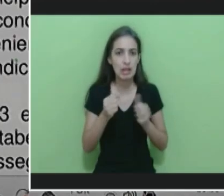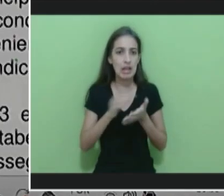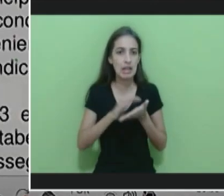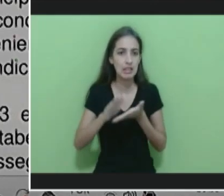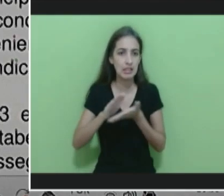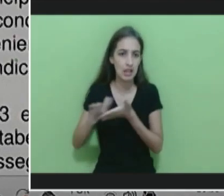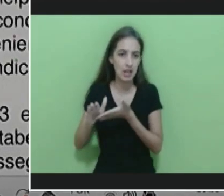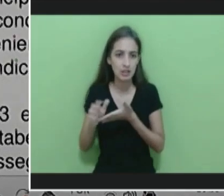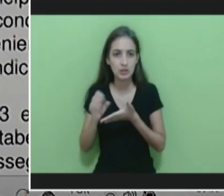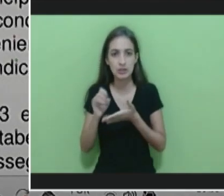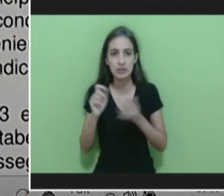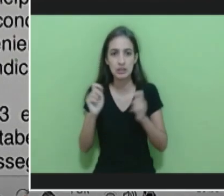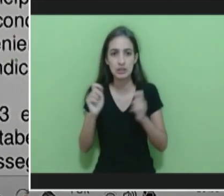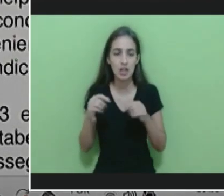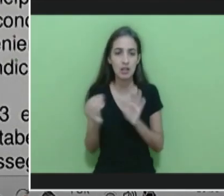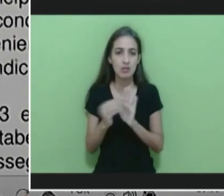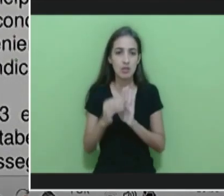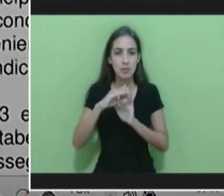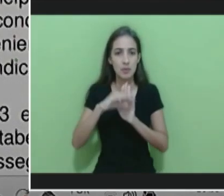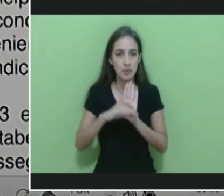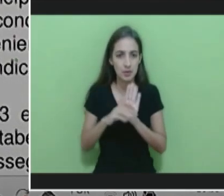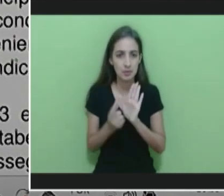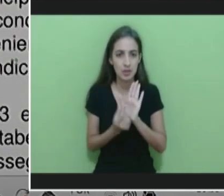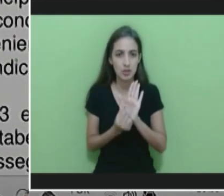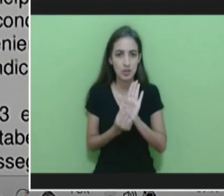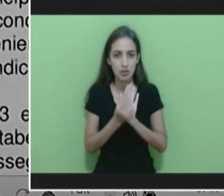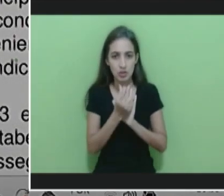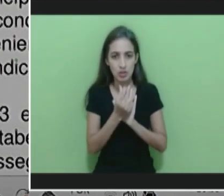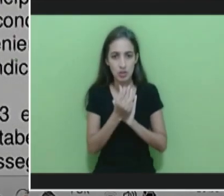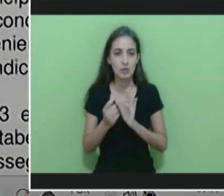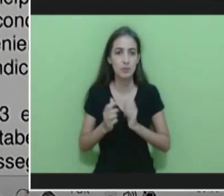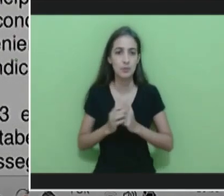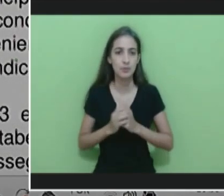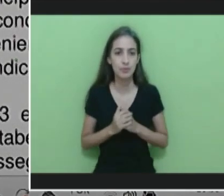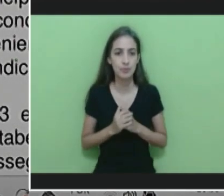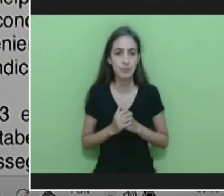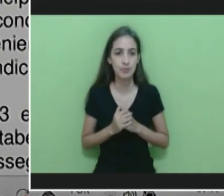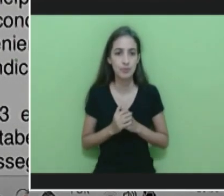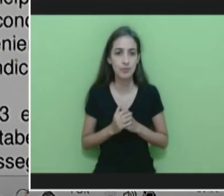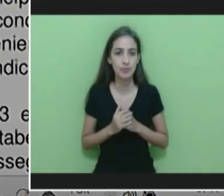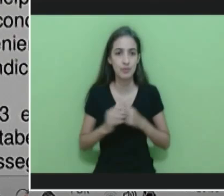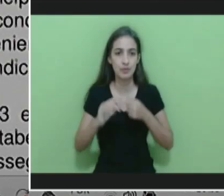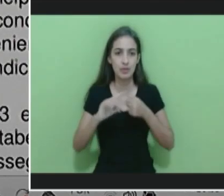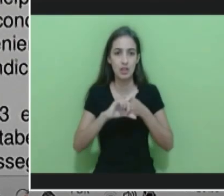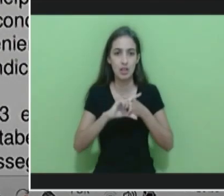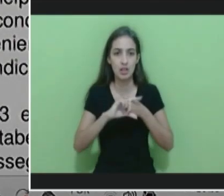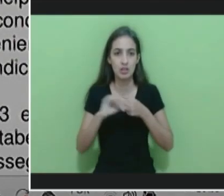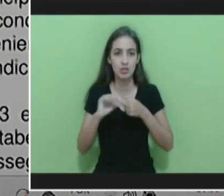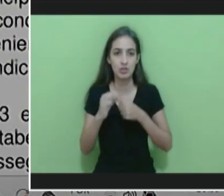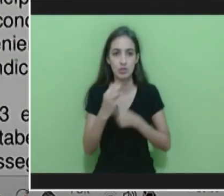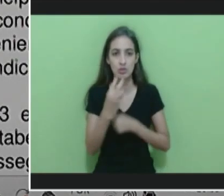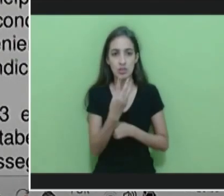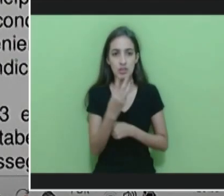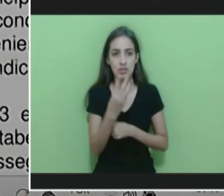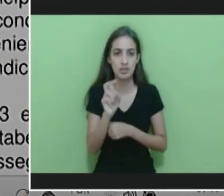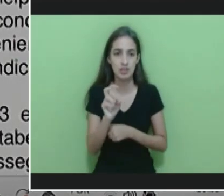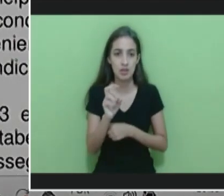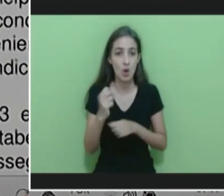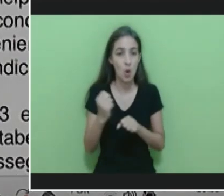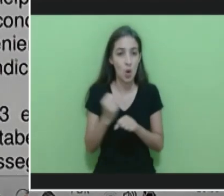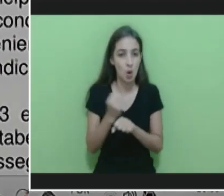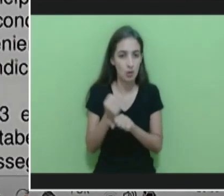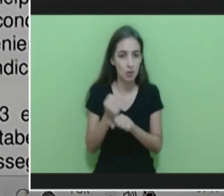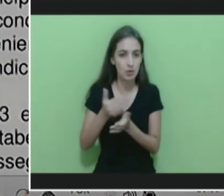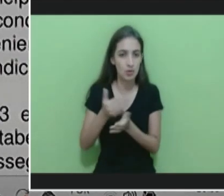estabelecerá a programação financeira e o cronograma de desembolso. Artigo 35. As obras iniciadas sob a responsabilidade